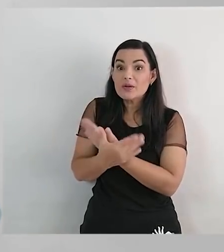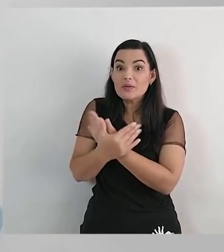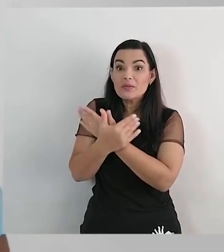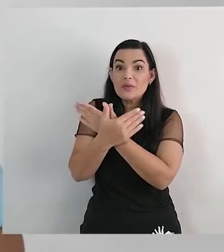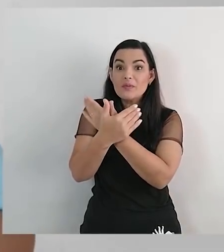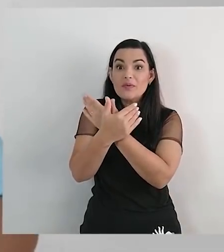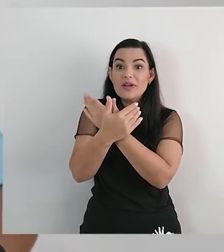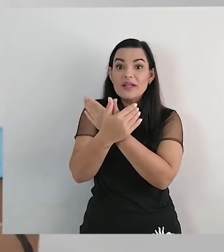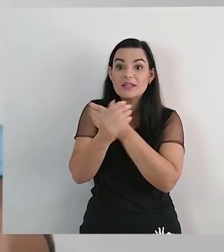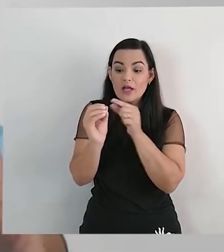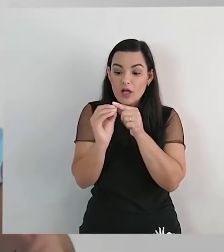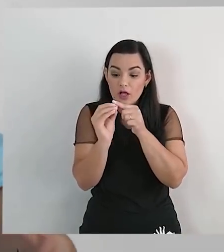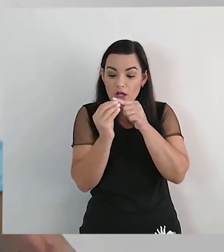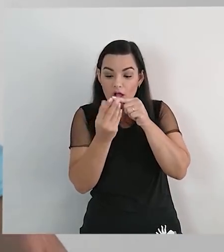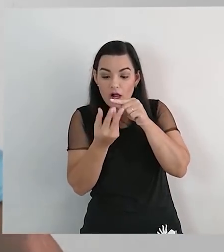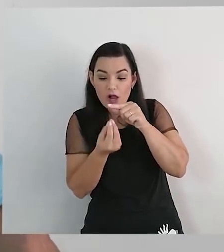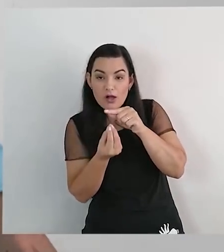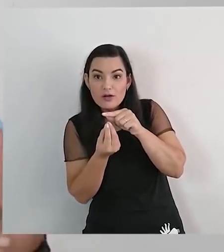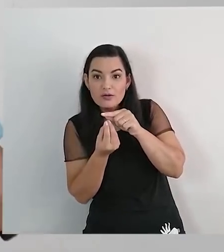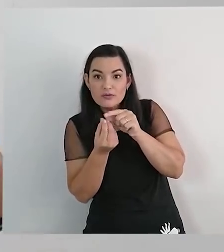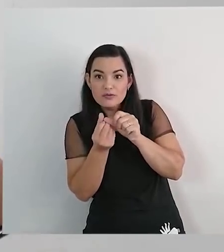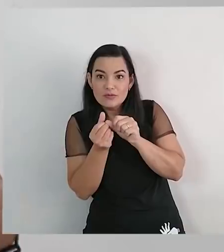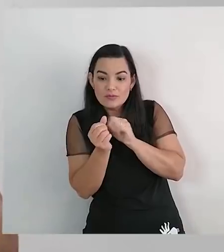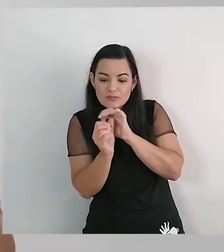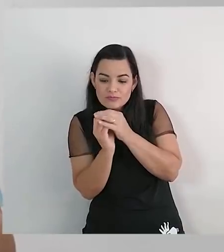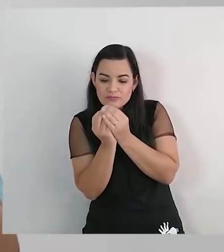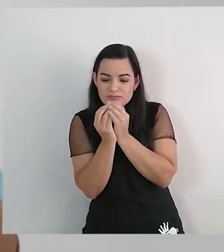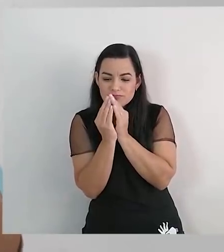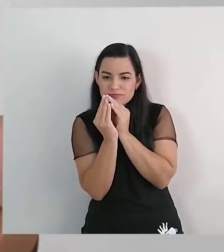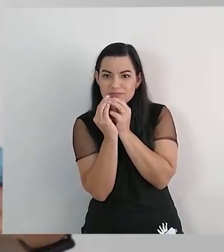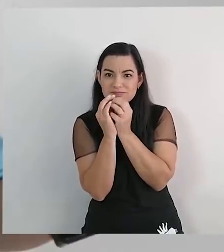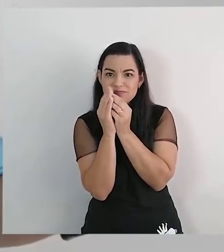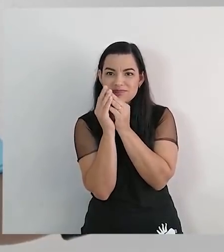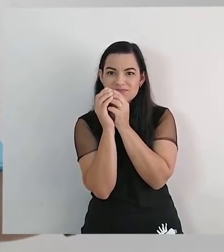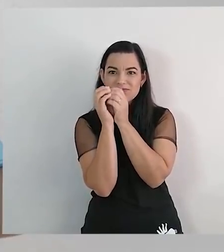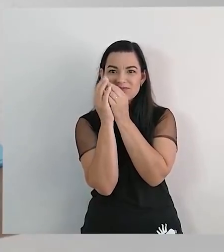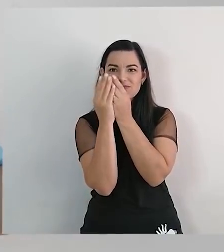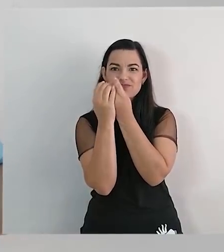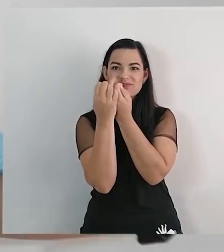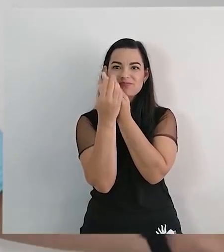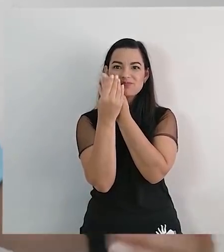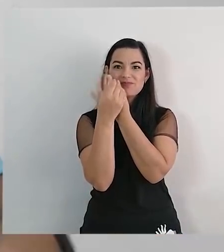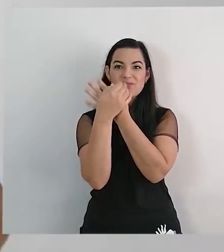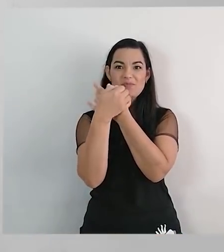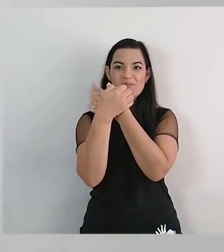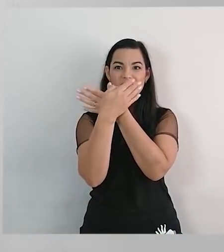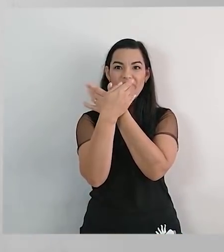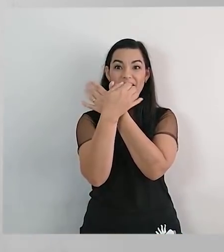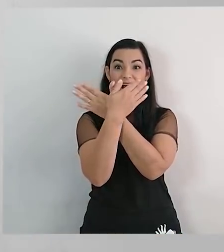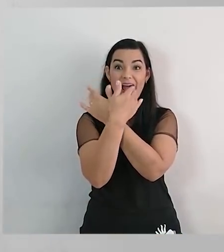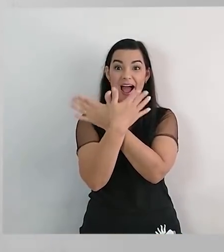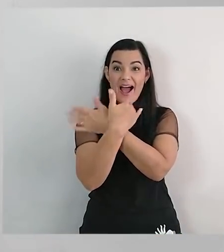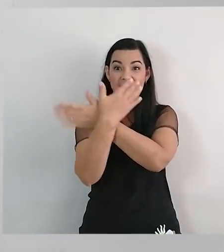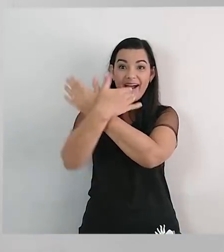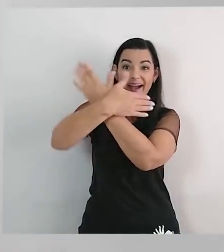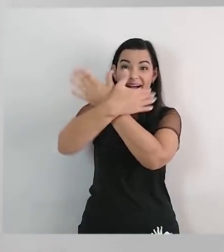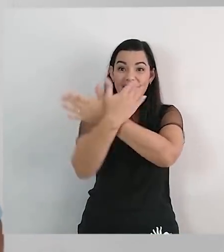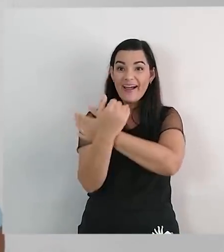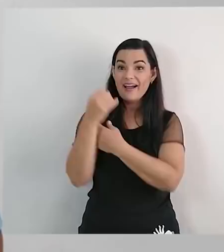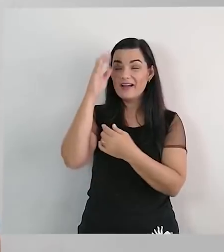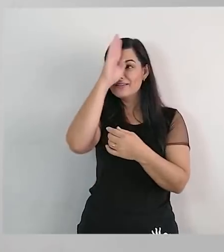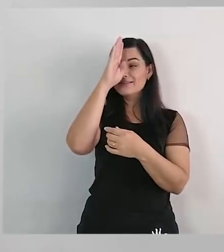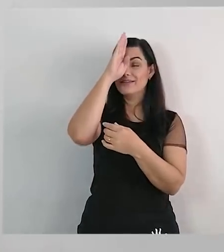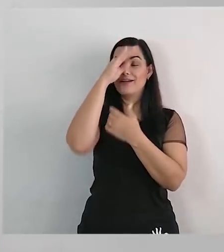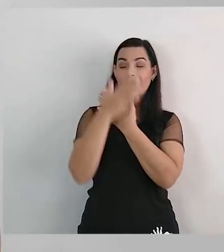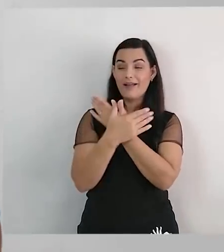borboleta ela saiu do seu casulo, ainda meio tonta, para voar livremente por aí.